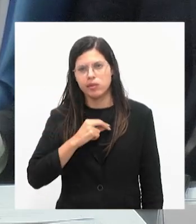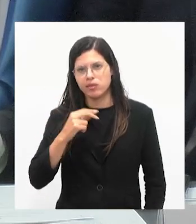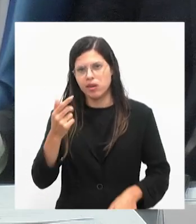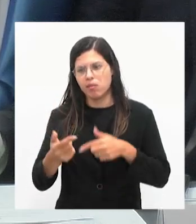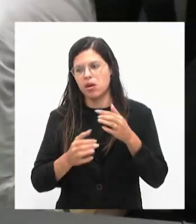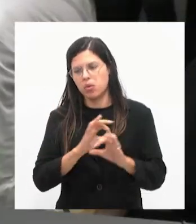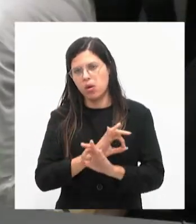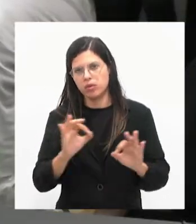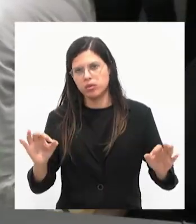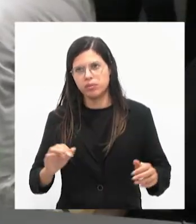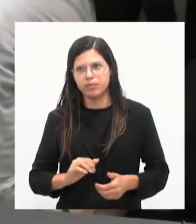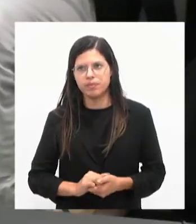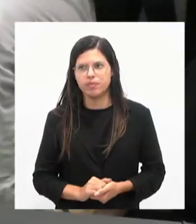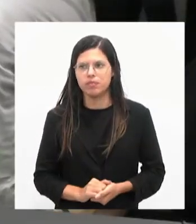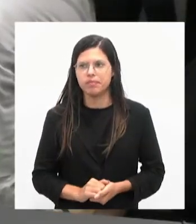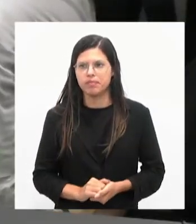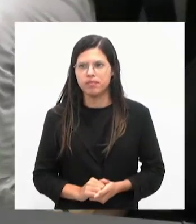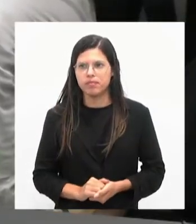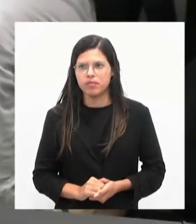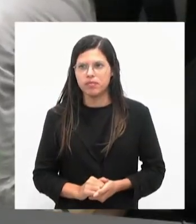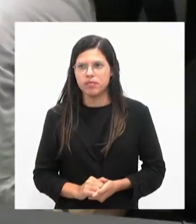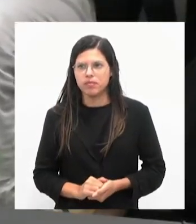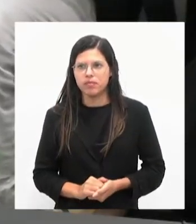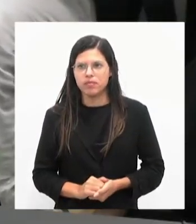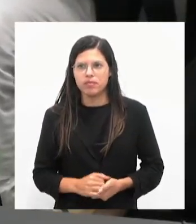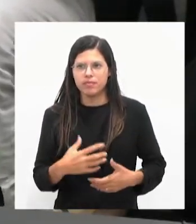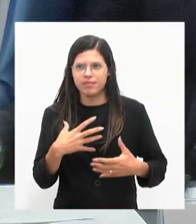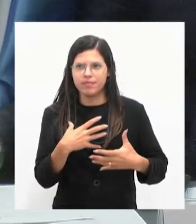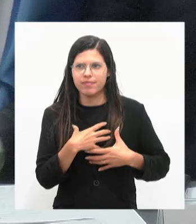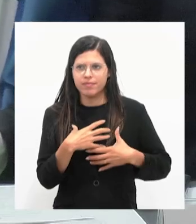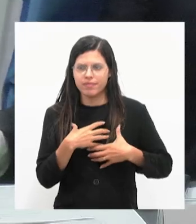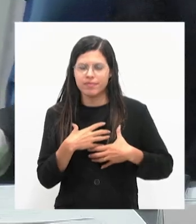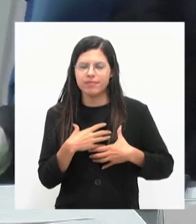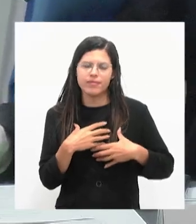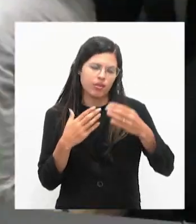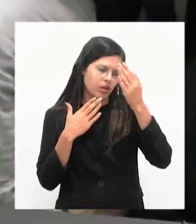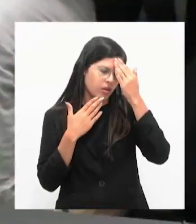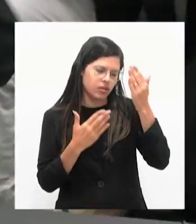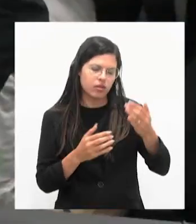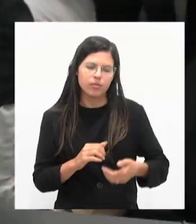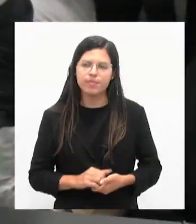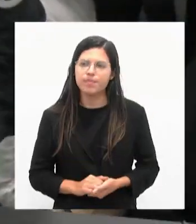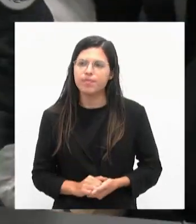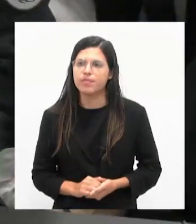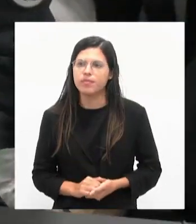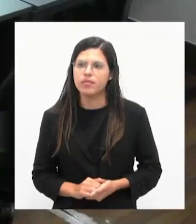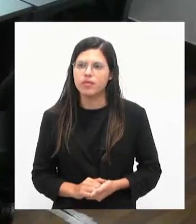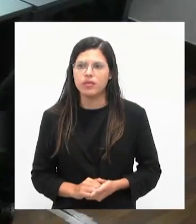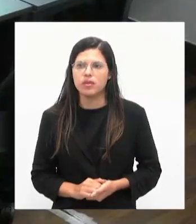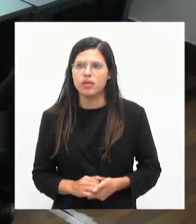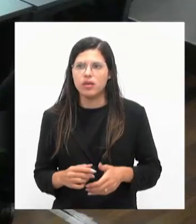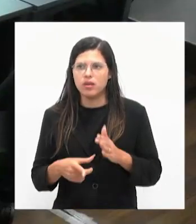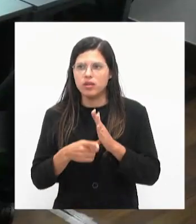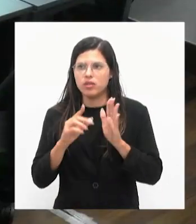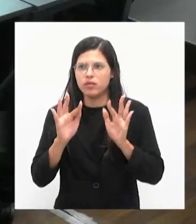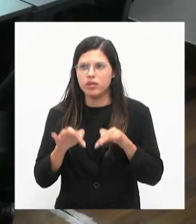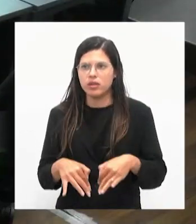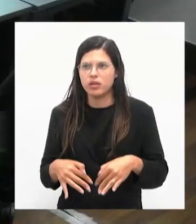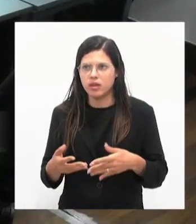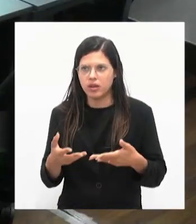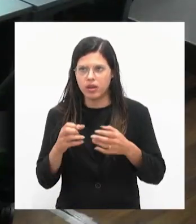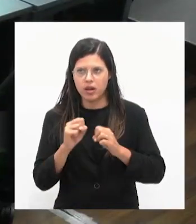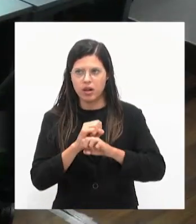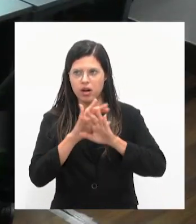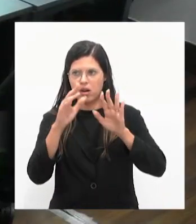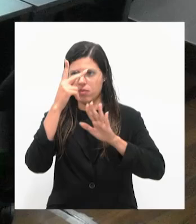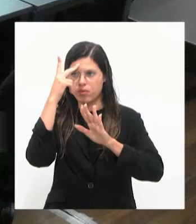fantástico. Agradecer. Fico honrado pelas palavras do senhor aí. Muito obrigado. Presidente, antes de Vossa Excelência concluir, eu queria aqui deixar claro, né, para quem nos